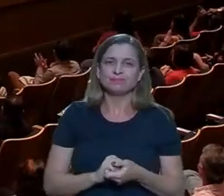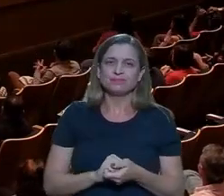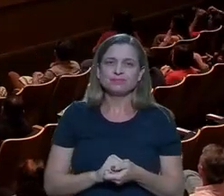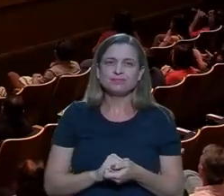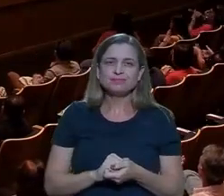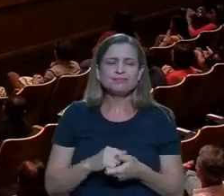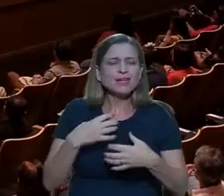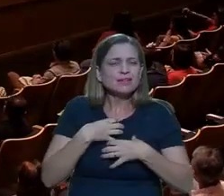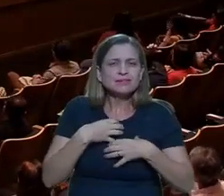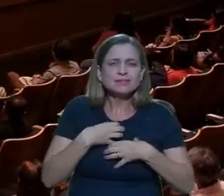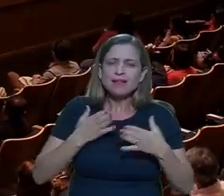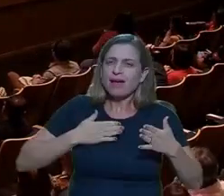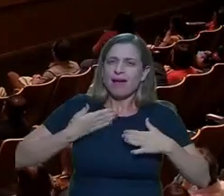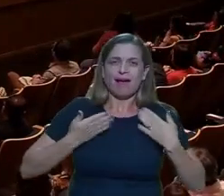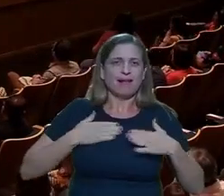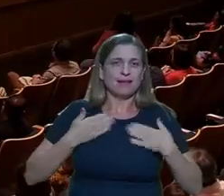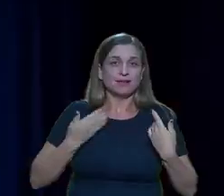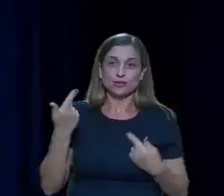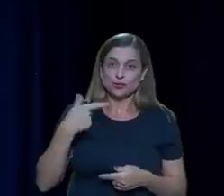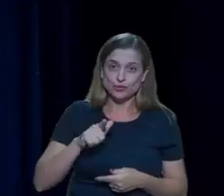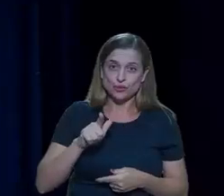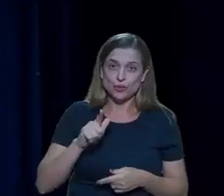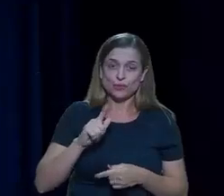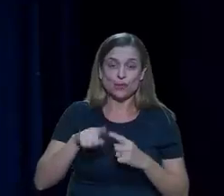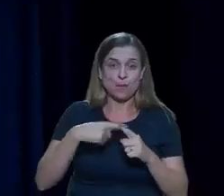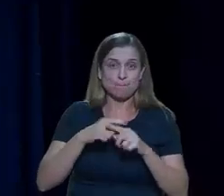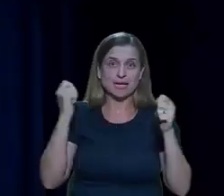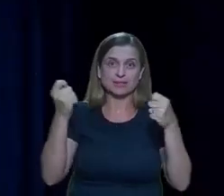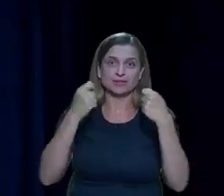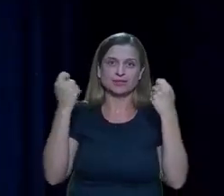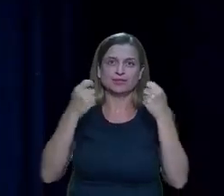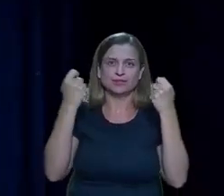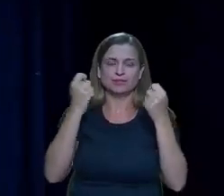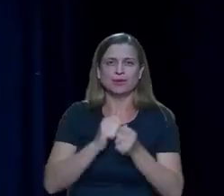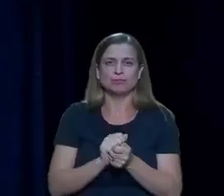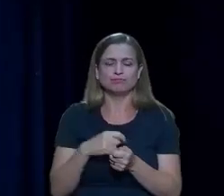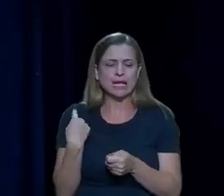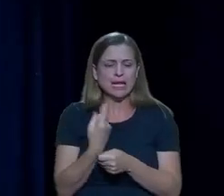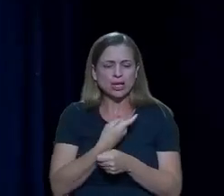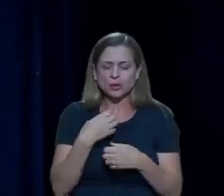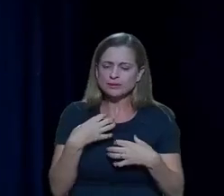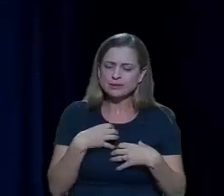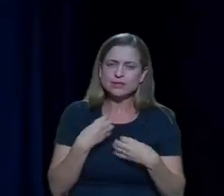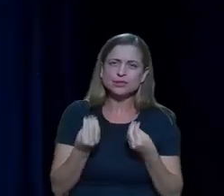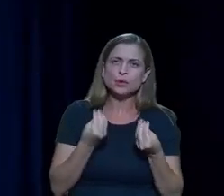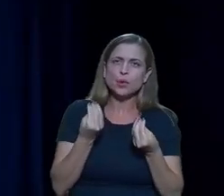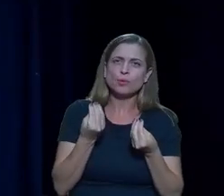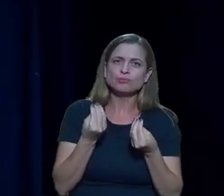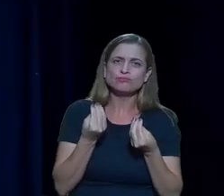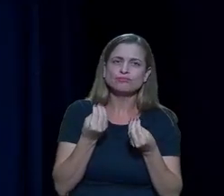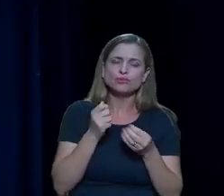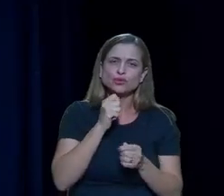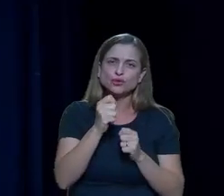Dizer que é uma alegria muito grande estar em mais um festival. Para nós, Afonso, enquanto jornalistas, e está ali o César, né, que a